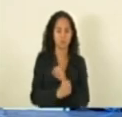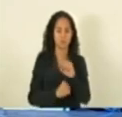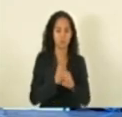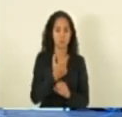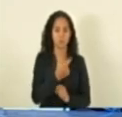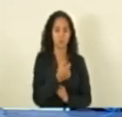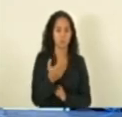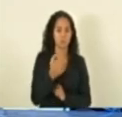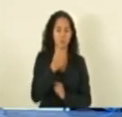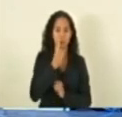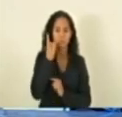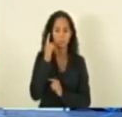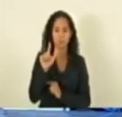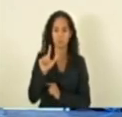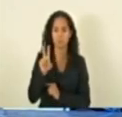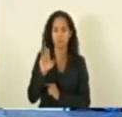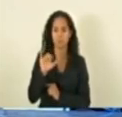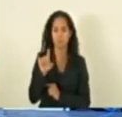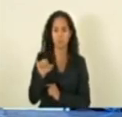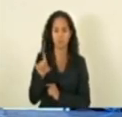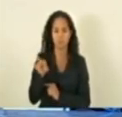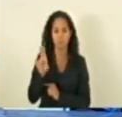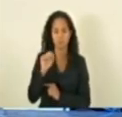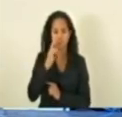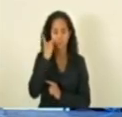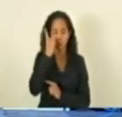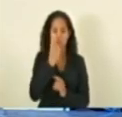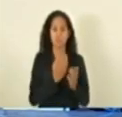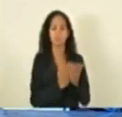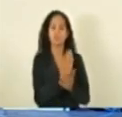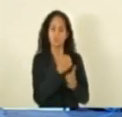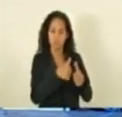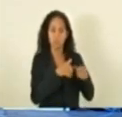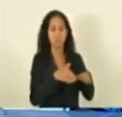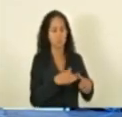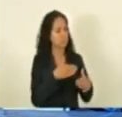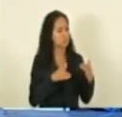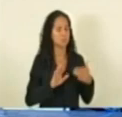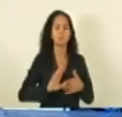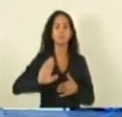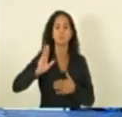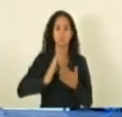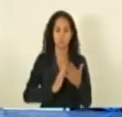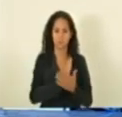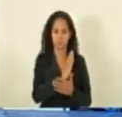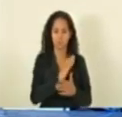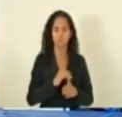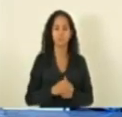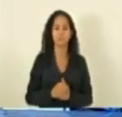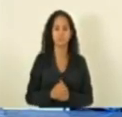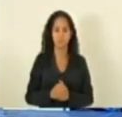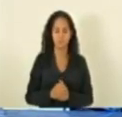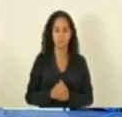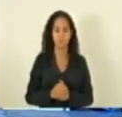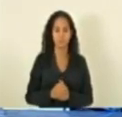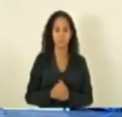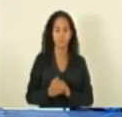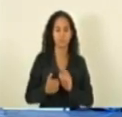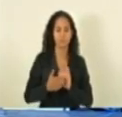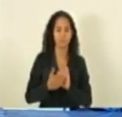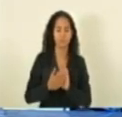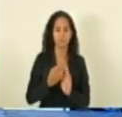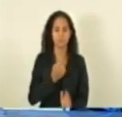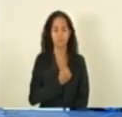42-02-2022, do deputado Luiz Durão. Os deputados que aprovam permaneçam como estão, os contrários se manifestam. Aprovados.